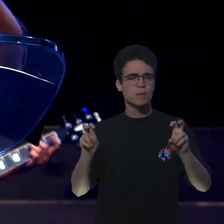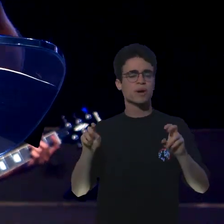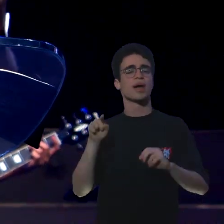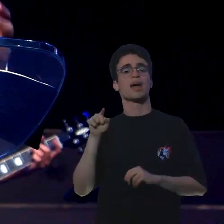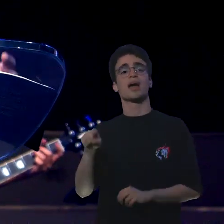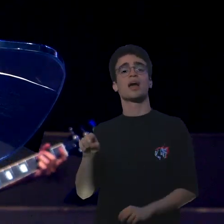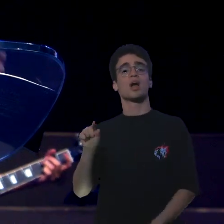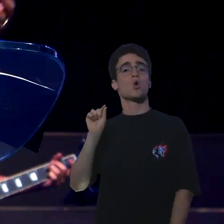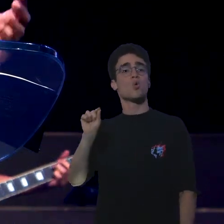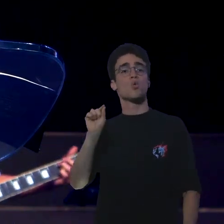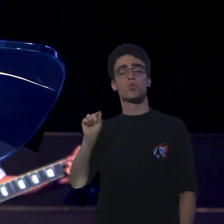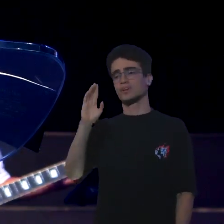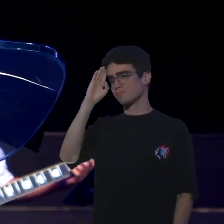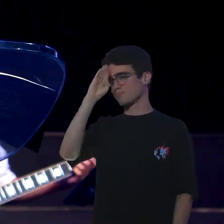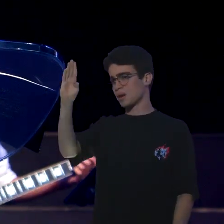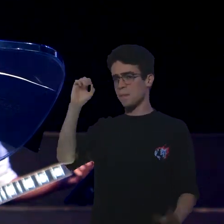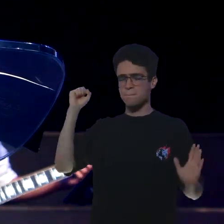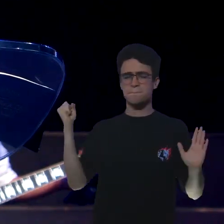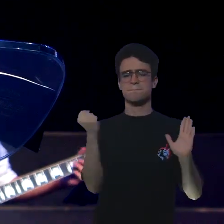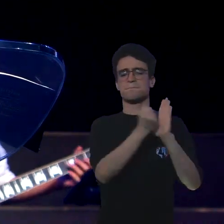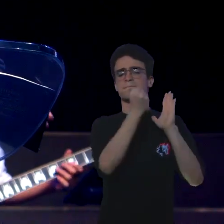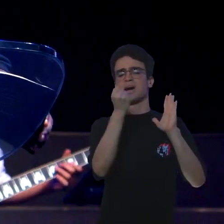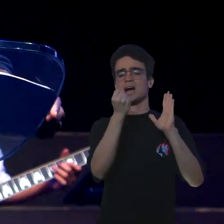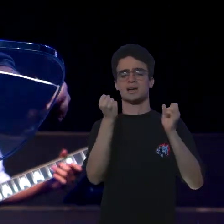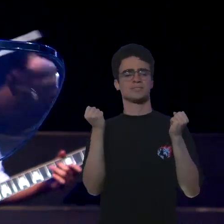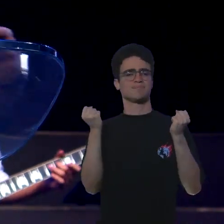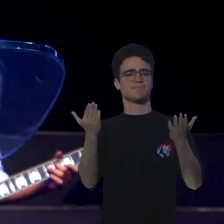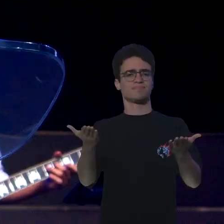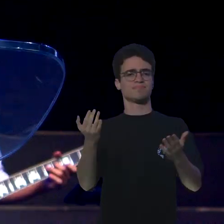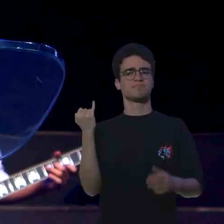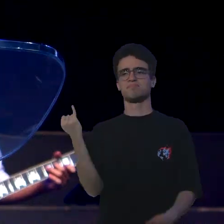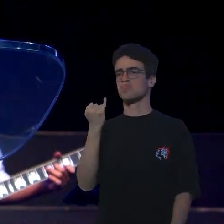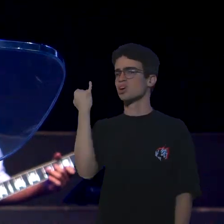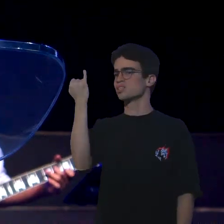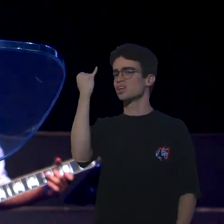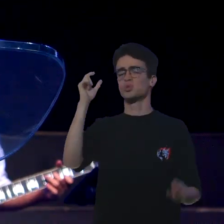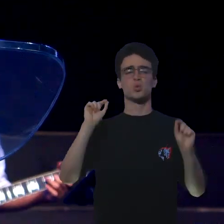do que é o principal legado que devemos deixar aqui na terra.